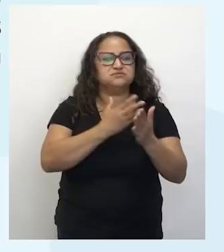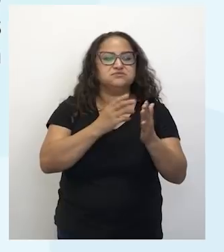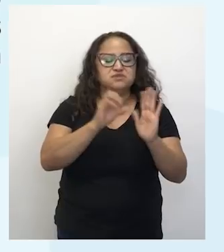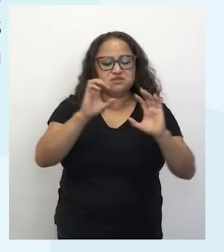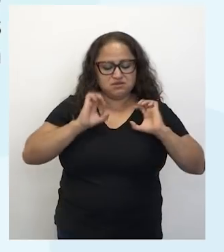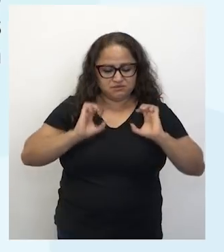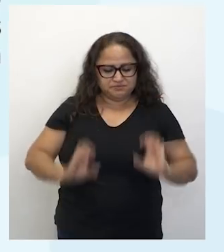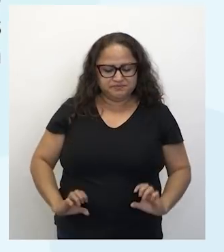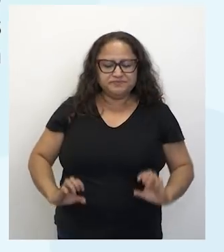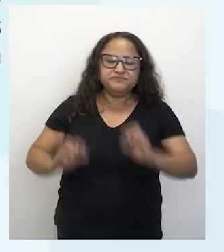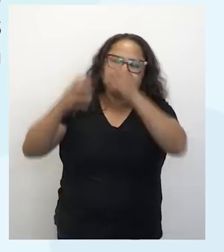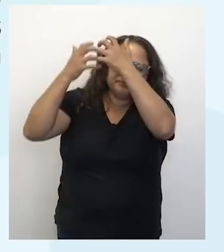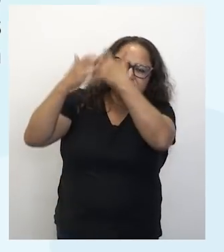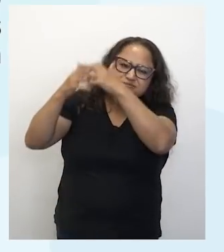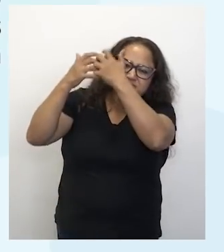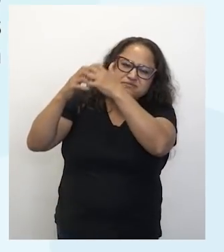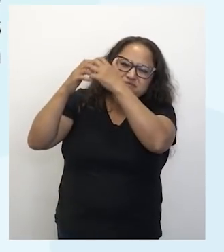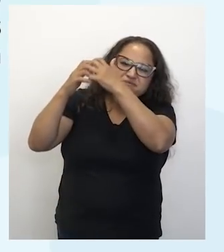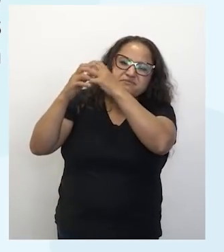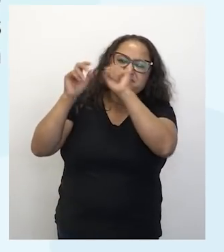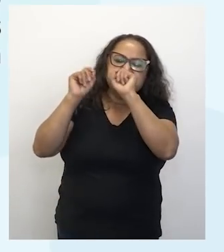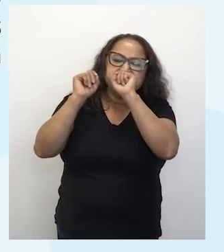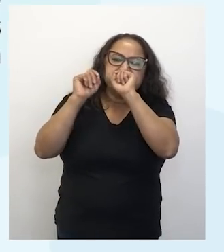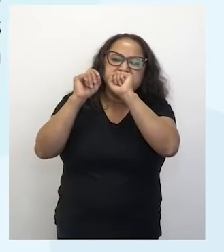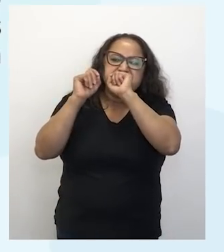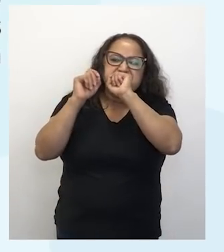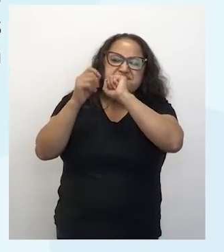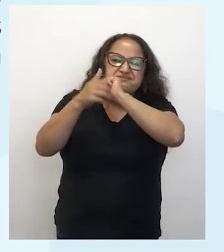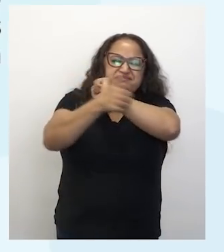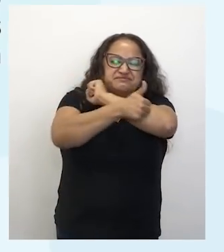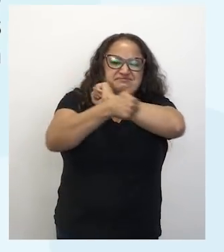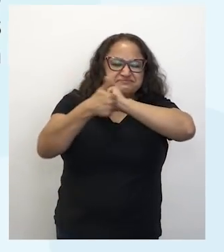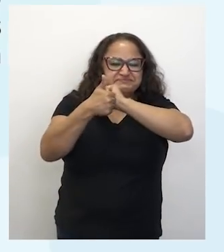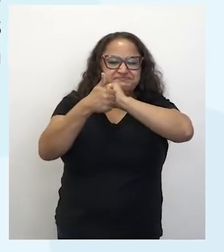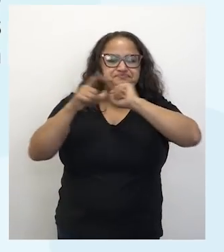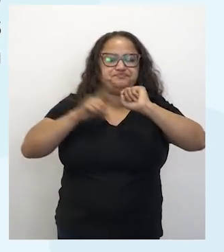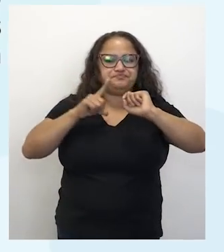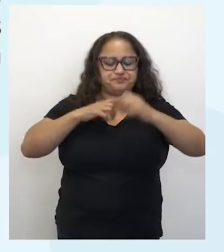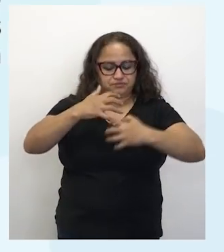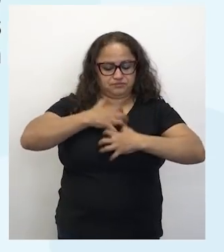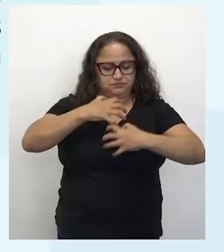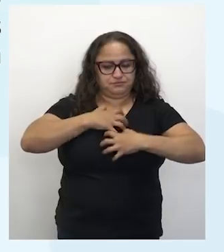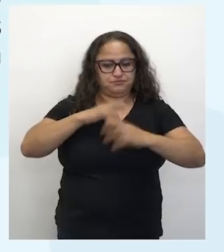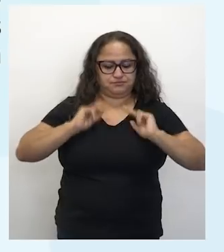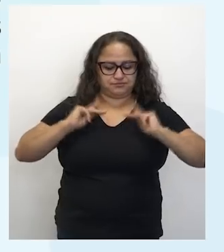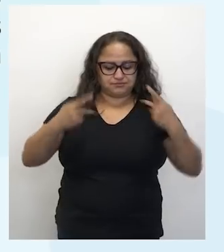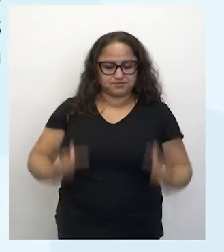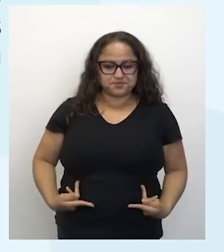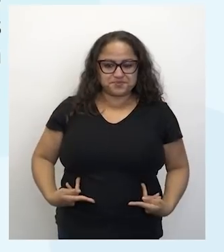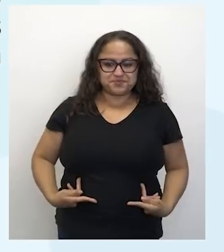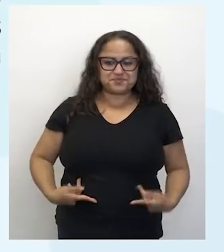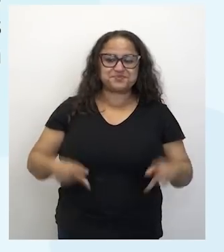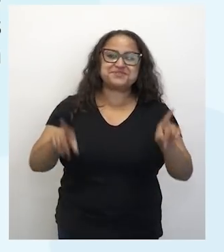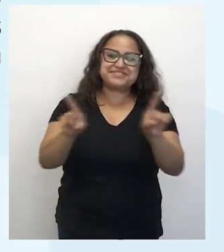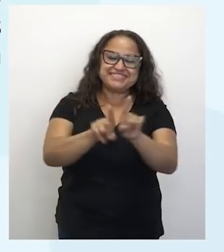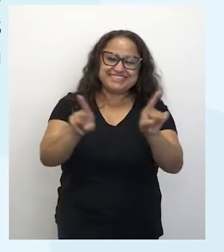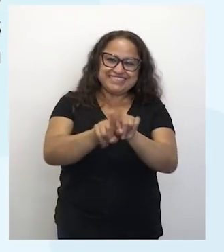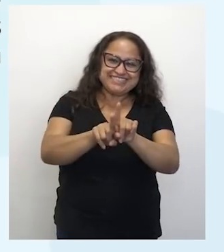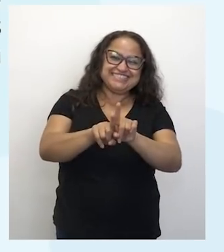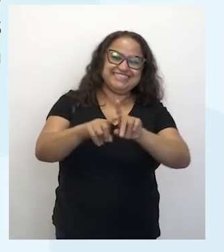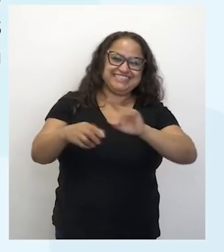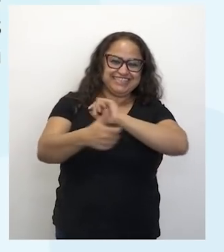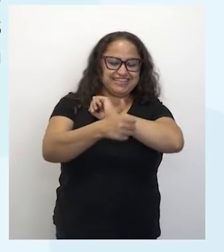reflexão crítica sobre a moralidade ou a dimensão moral do comportamento humano. Assim, a